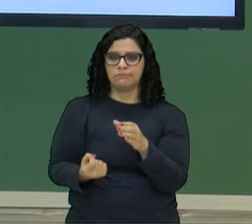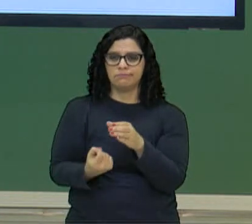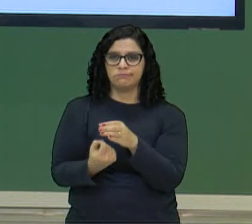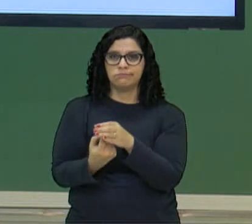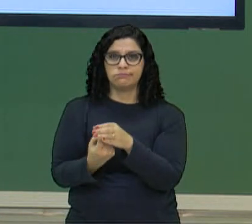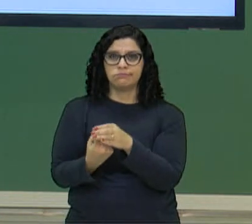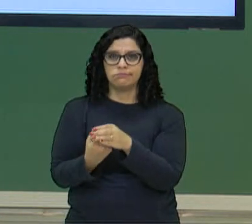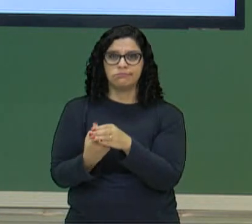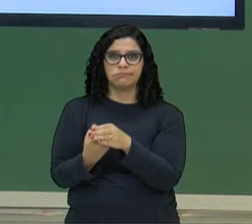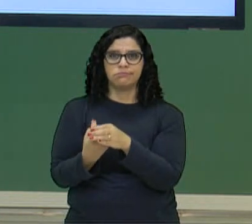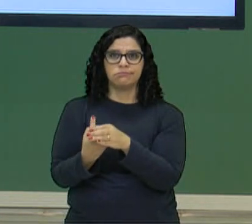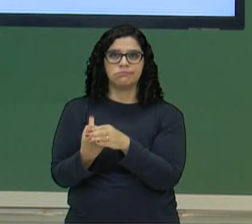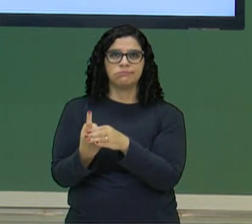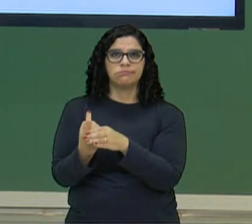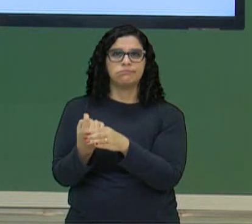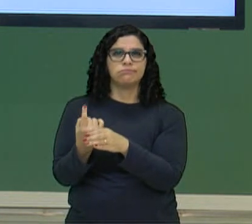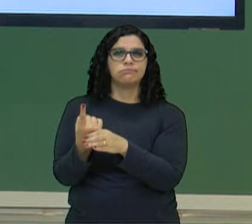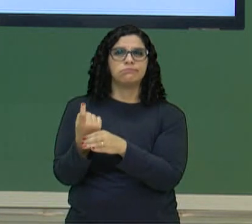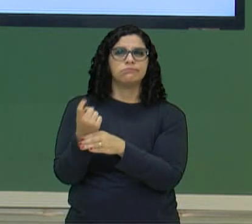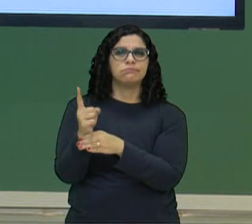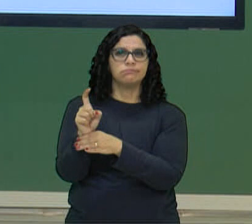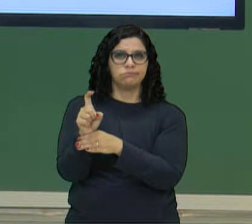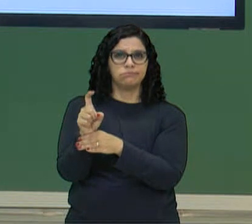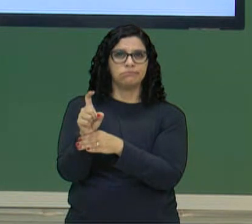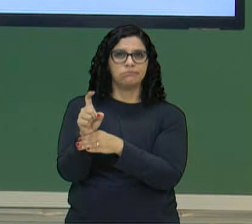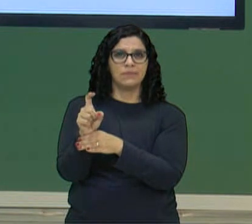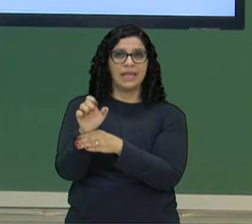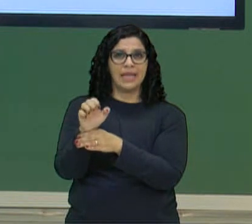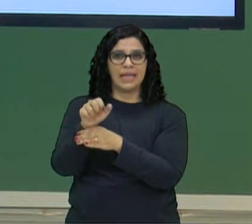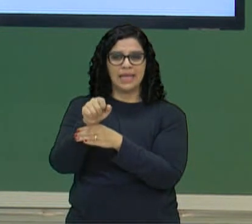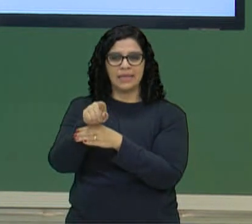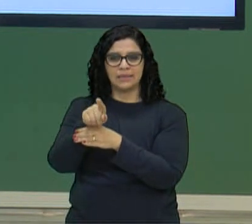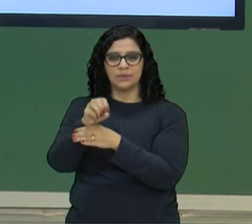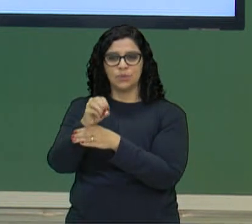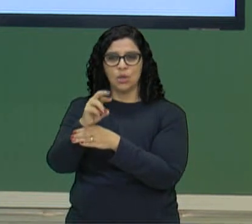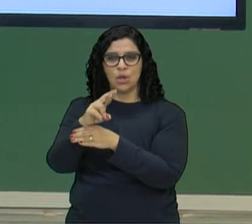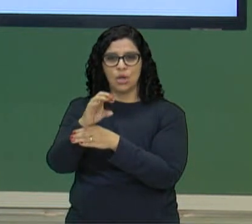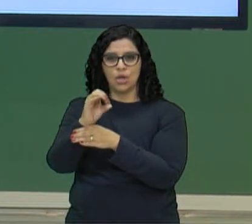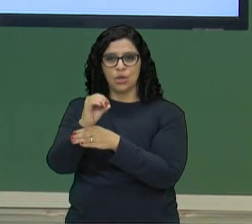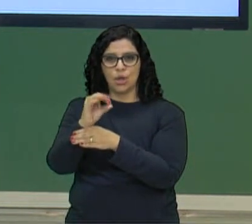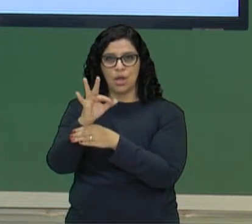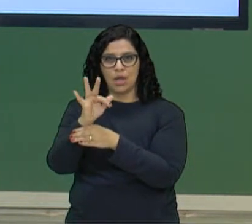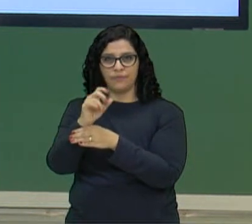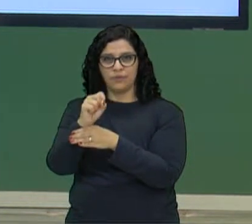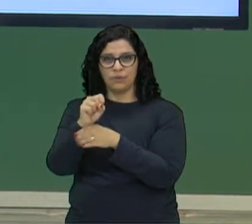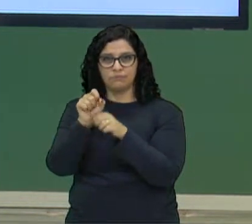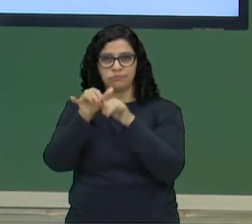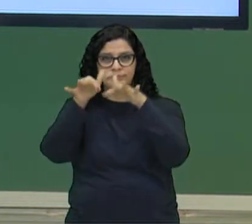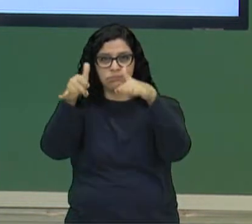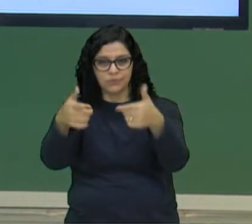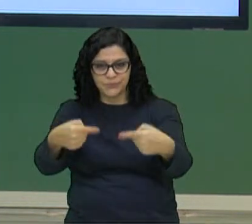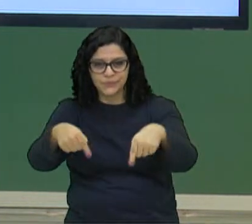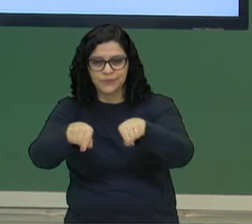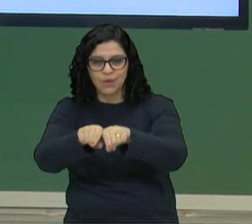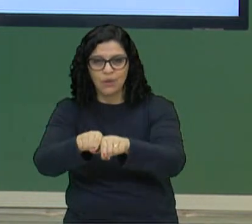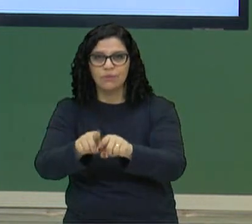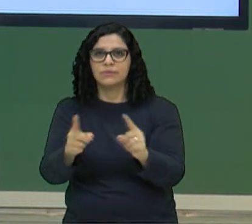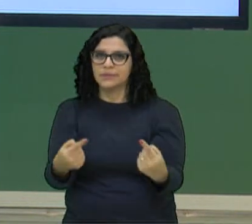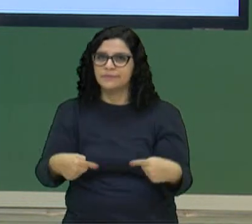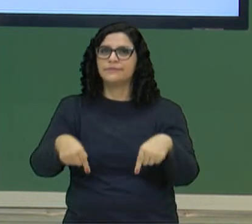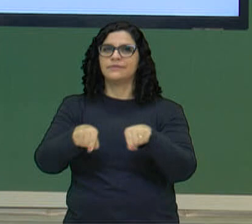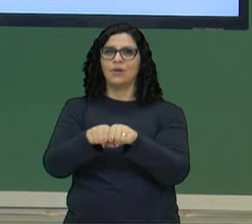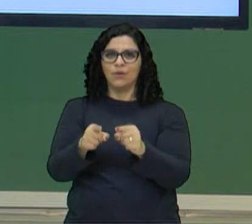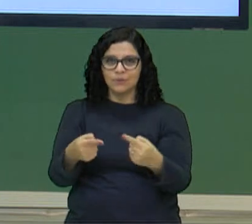cima o esporófito. Produz esporos, libera no ar, gametófito cresce, produz